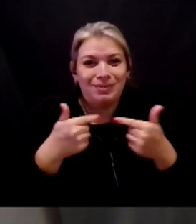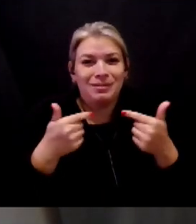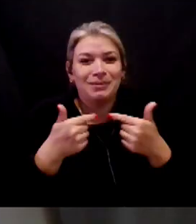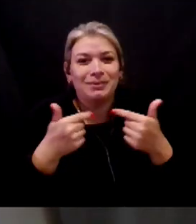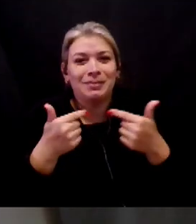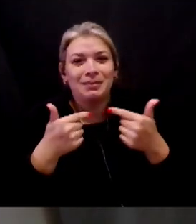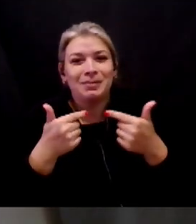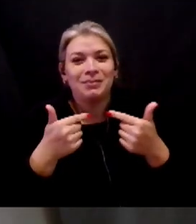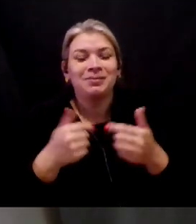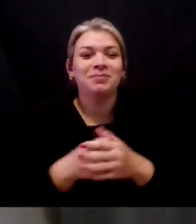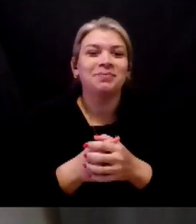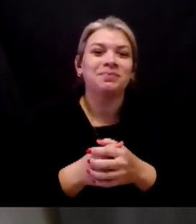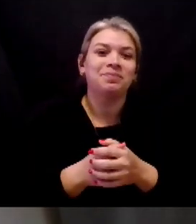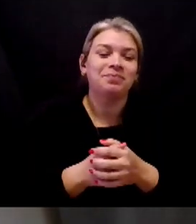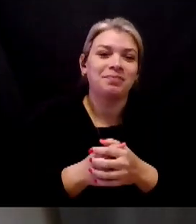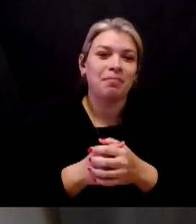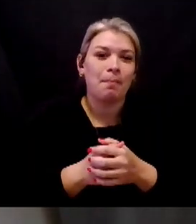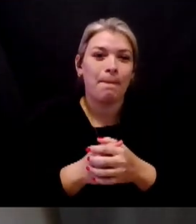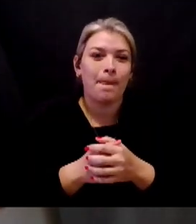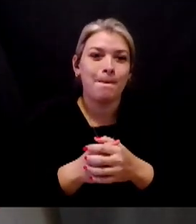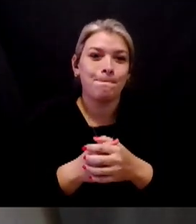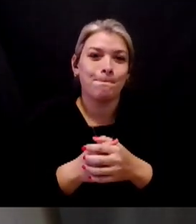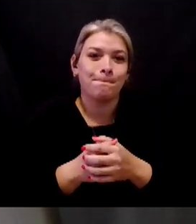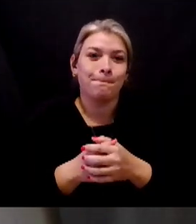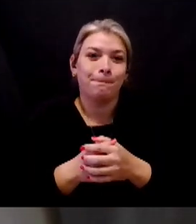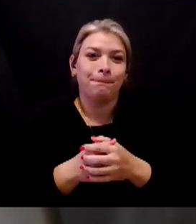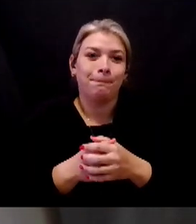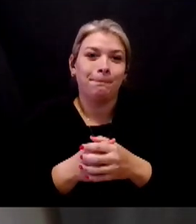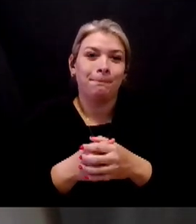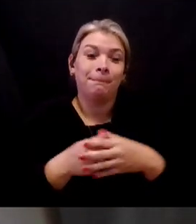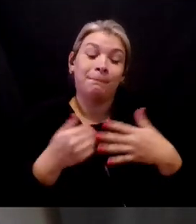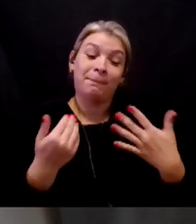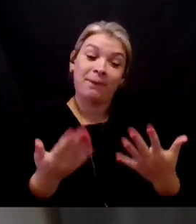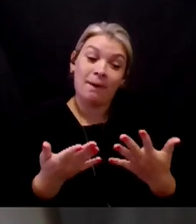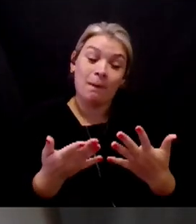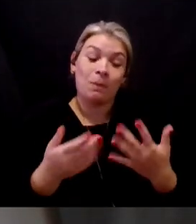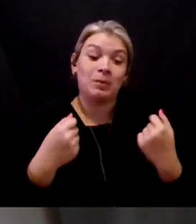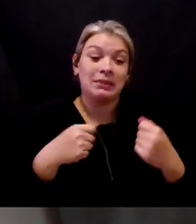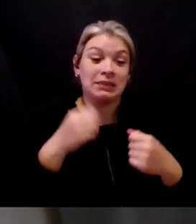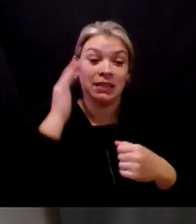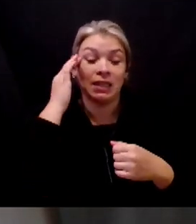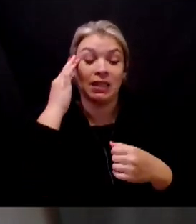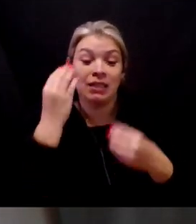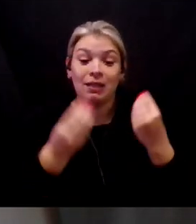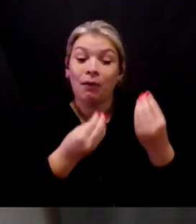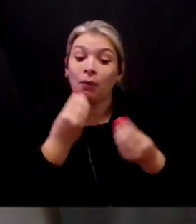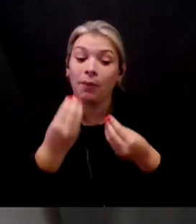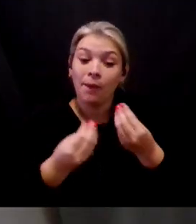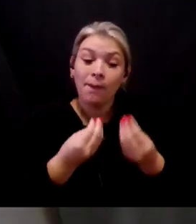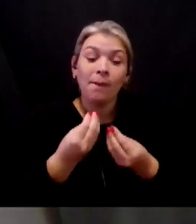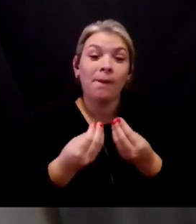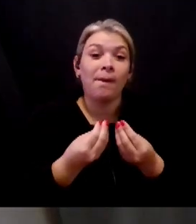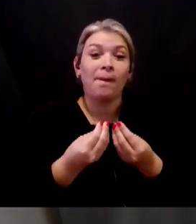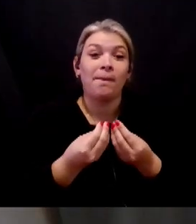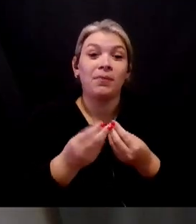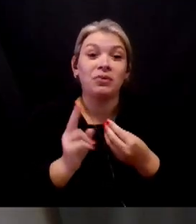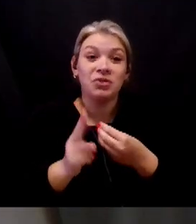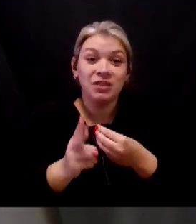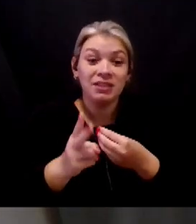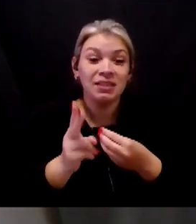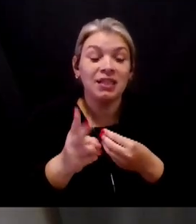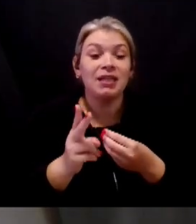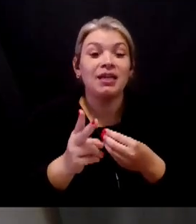Mas, isso aí, entre os exemplos que você trouxe, né, mas todas as vezes que essa mãe, esse pai vai na